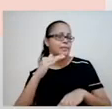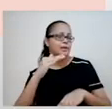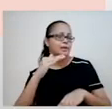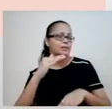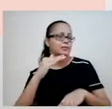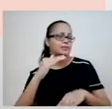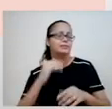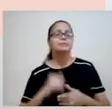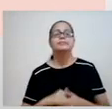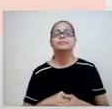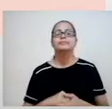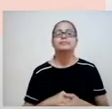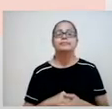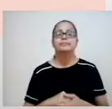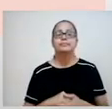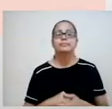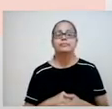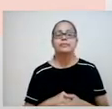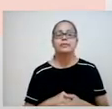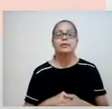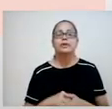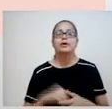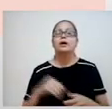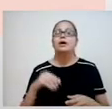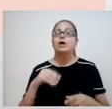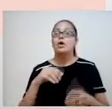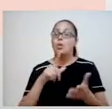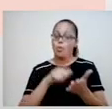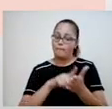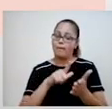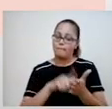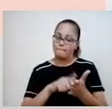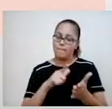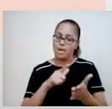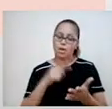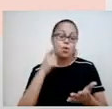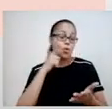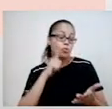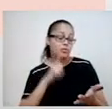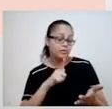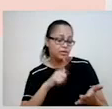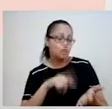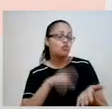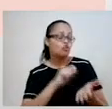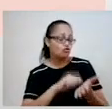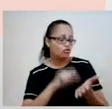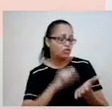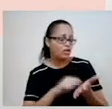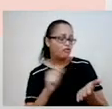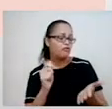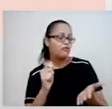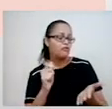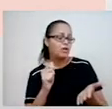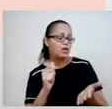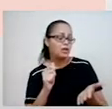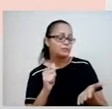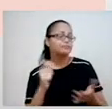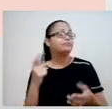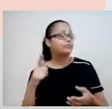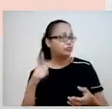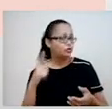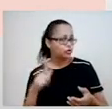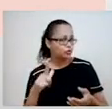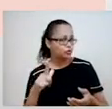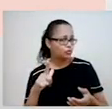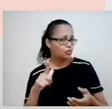consigo voltá-la para a boca. Saiu, acabou, mas o papel eu consigo escrever novamente. Consigo colocar, se for em caneta, põe entre parênteses,